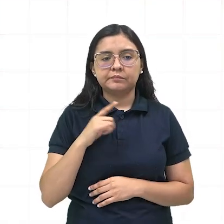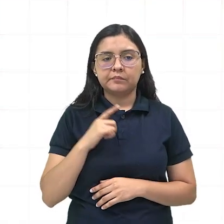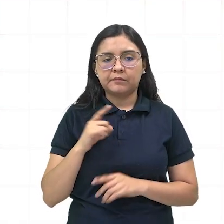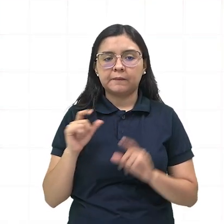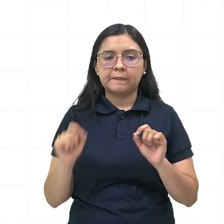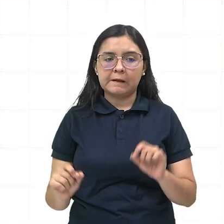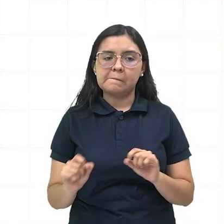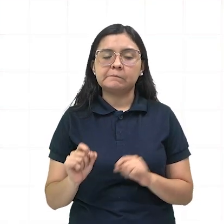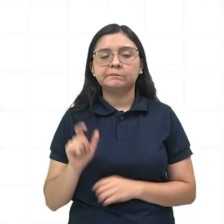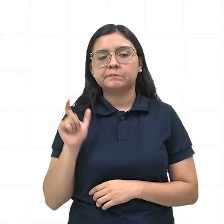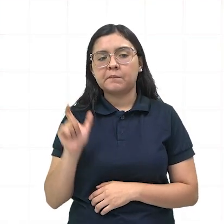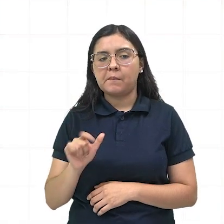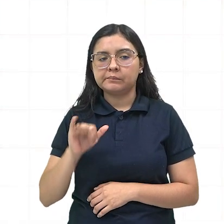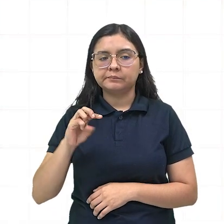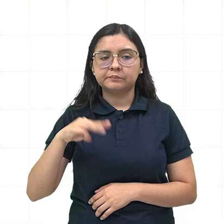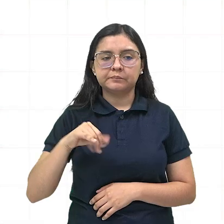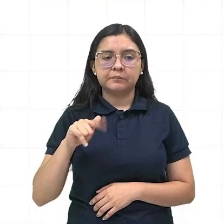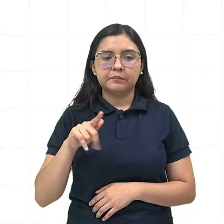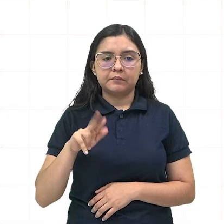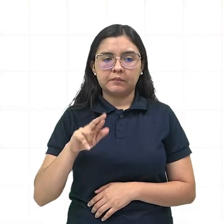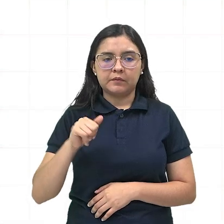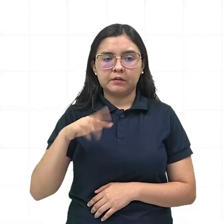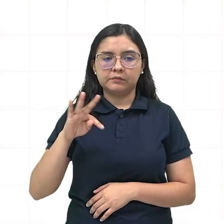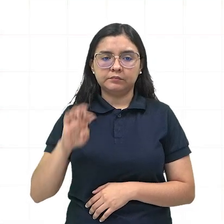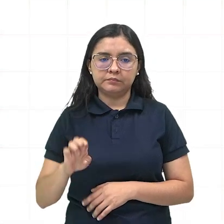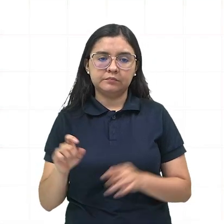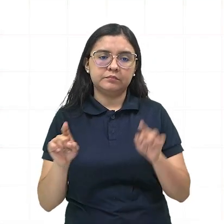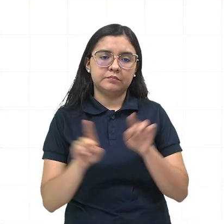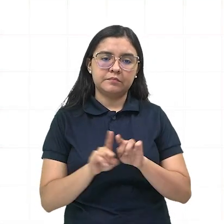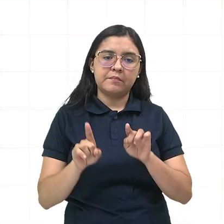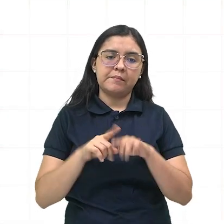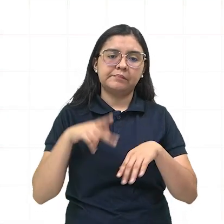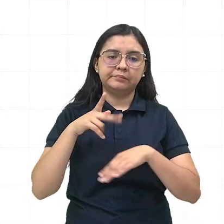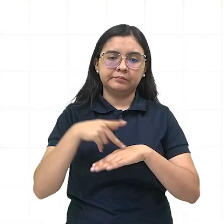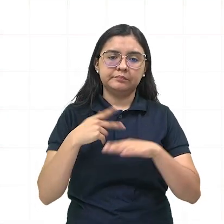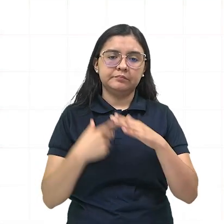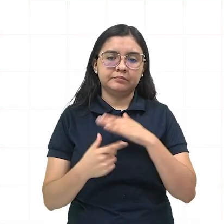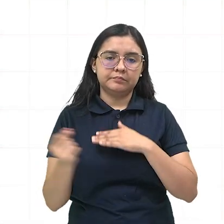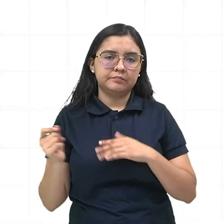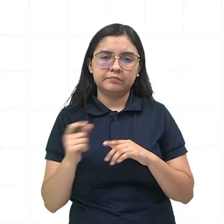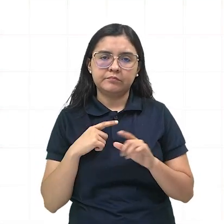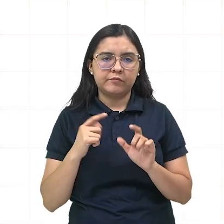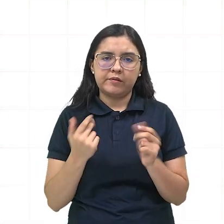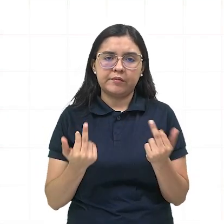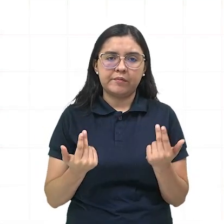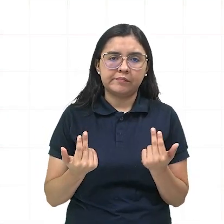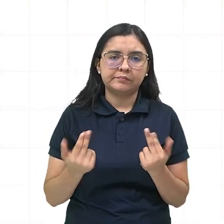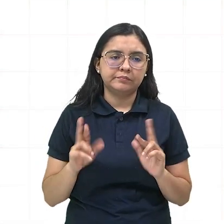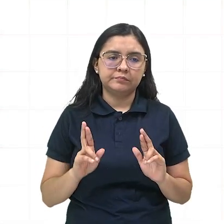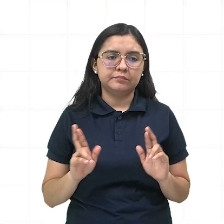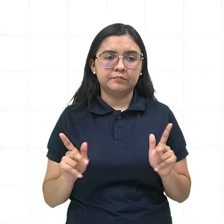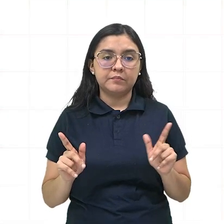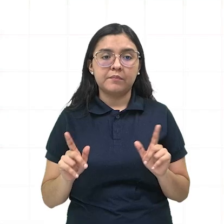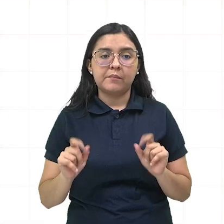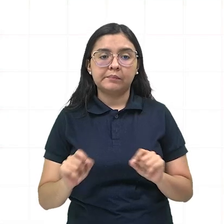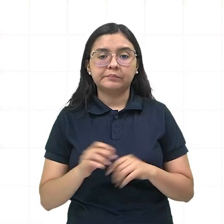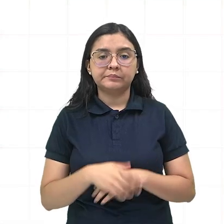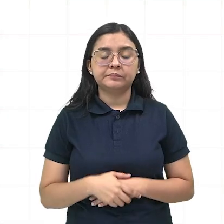palavra refugiado, elas são do mesmo assunto, migração. Só que elas não são sinônimos, não são a mesma coisa. A